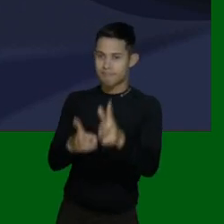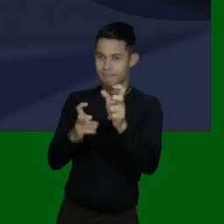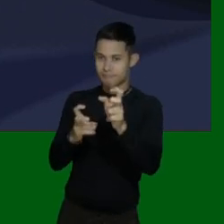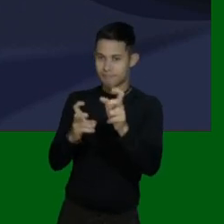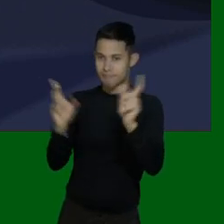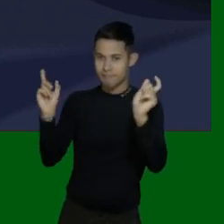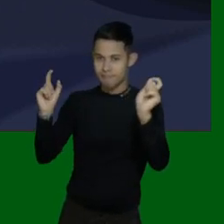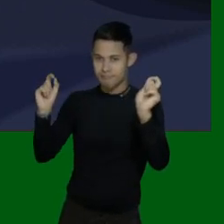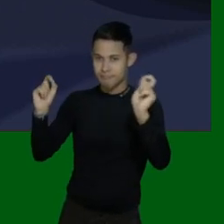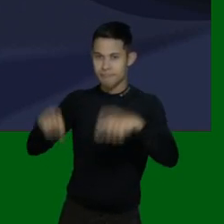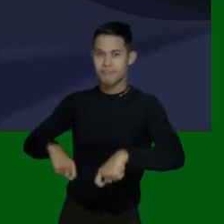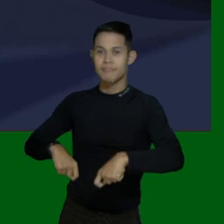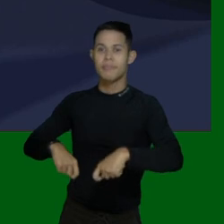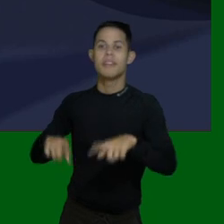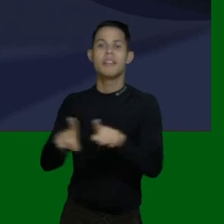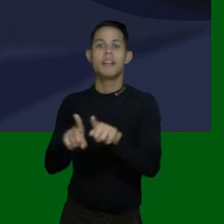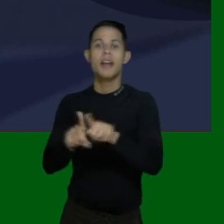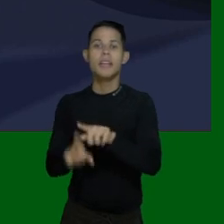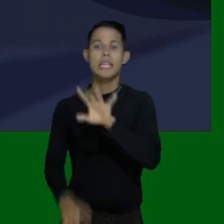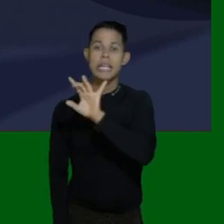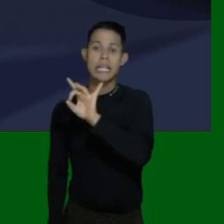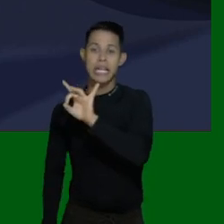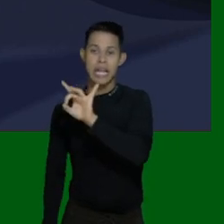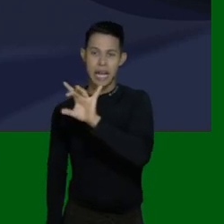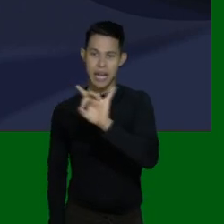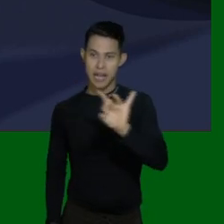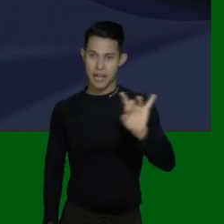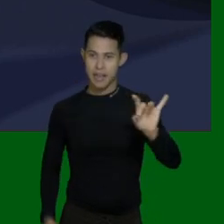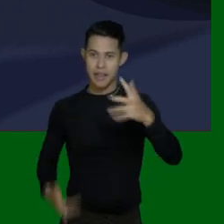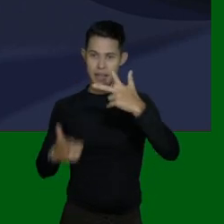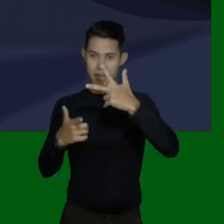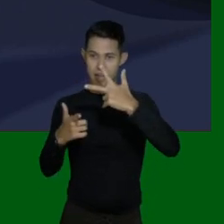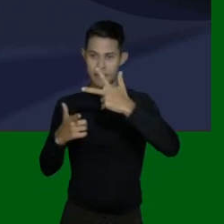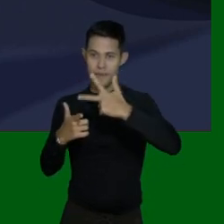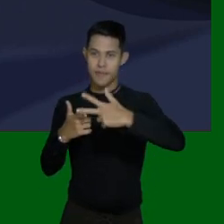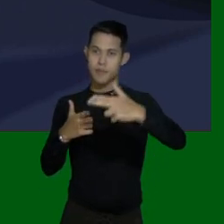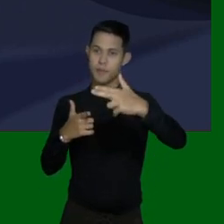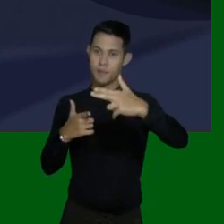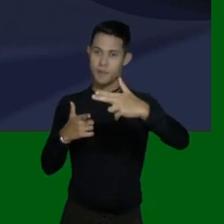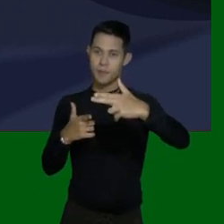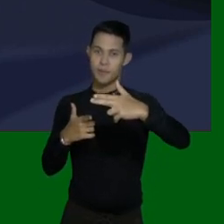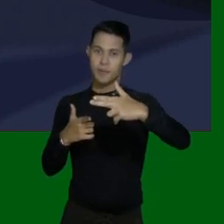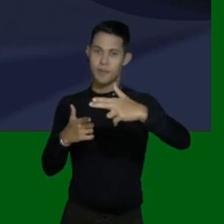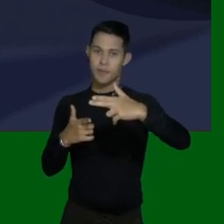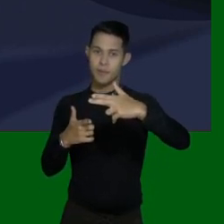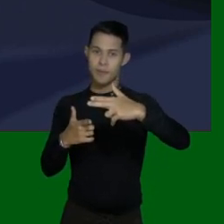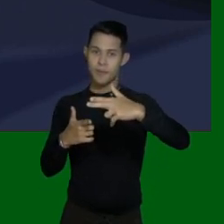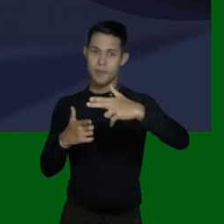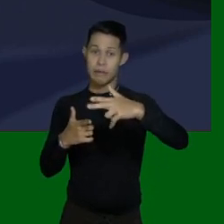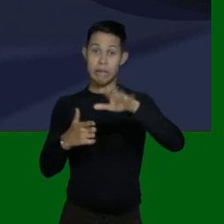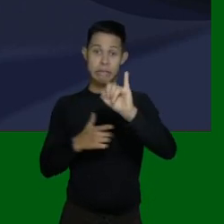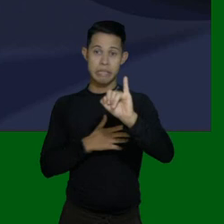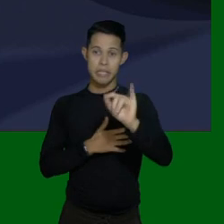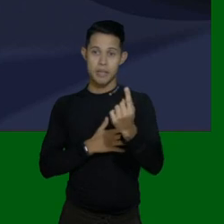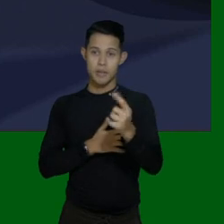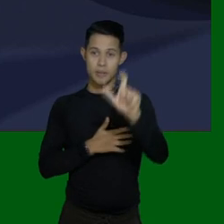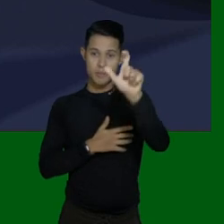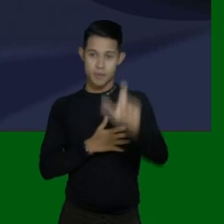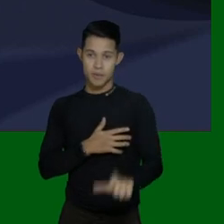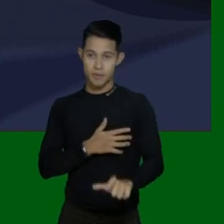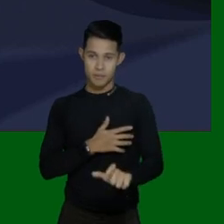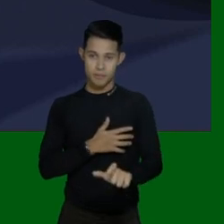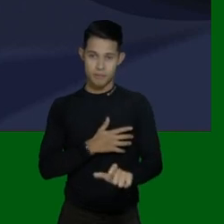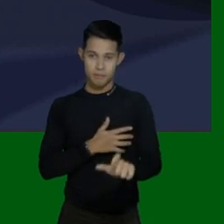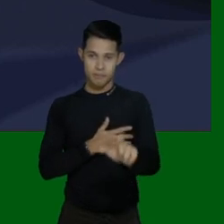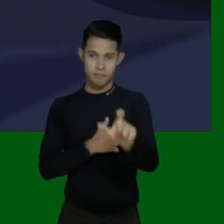e cada vitória quando um disléxico